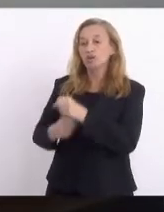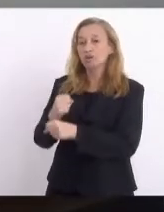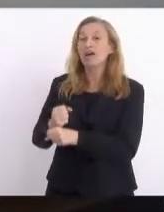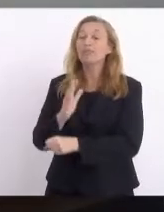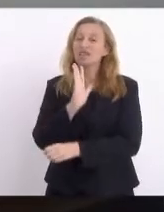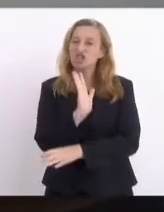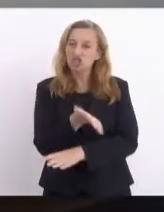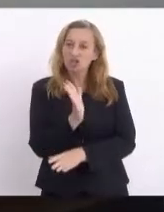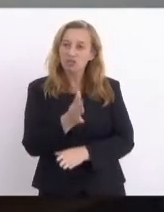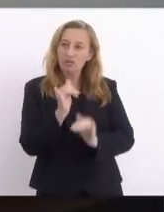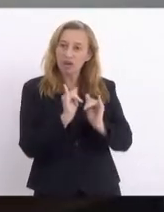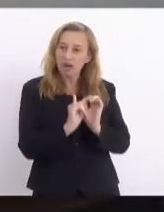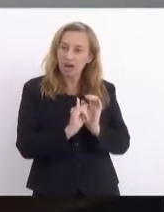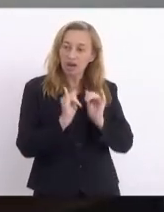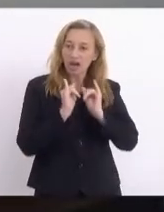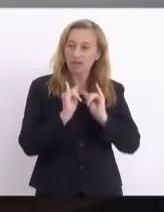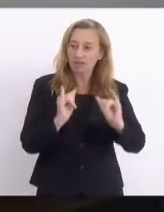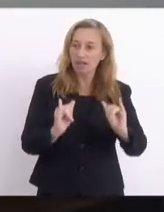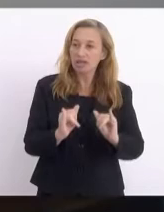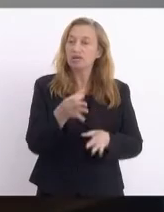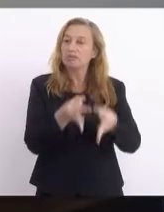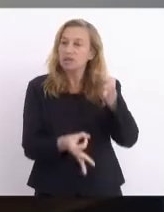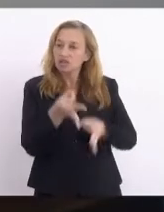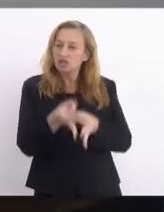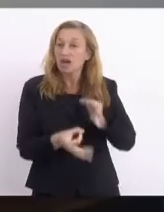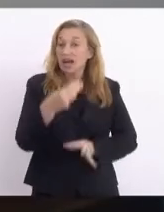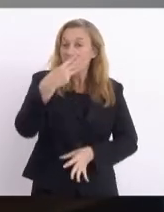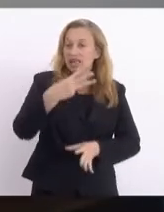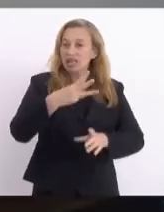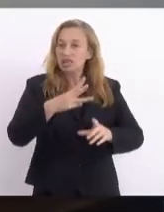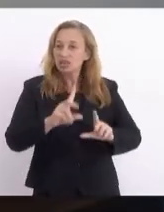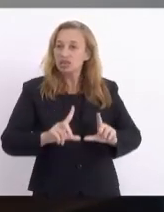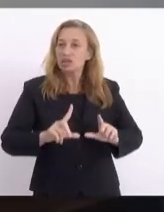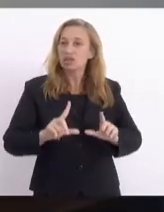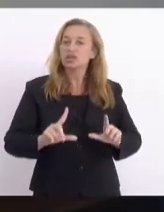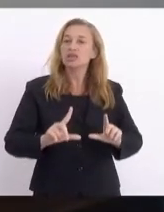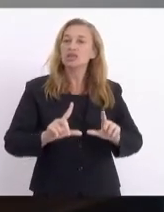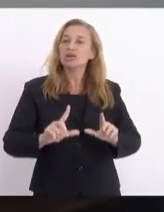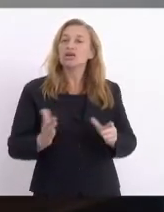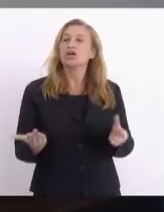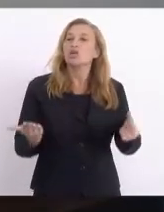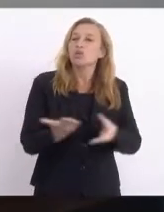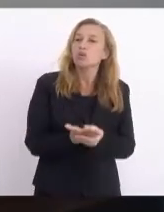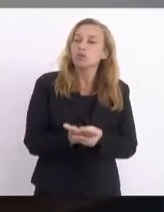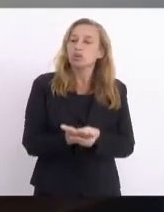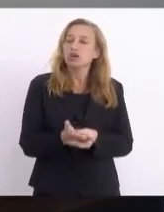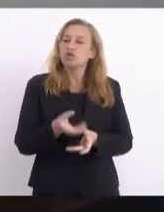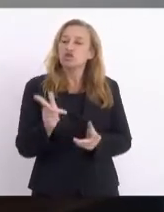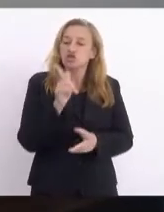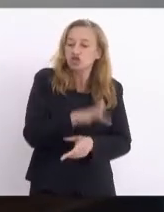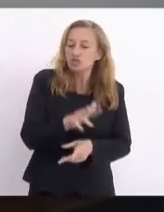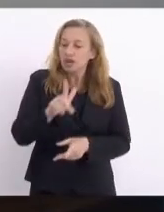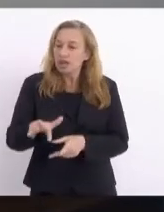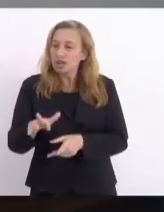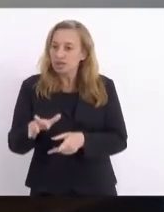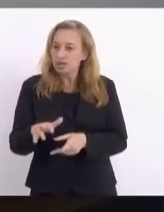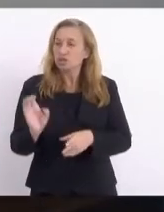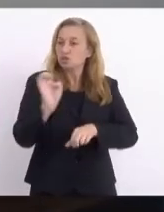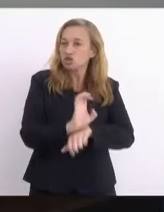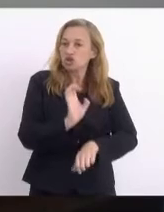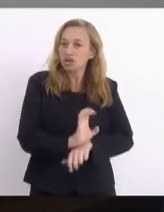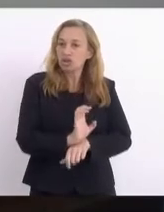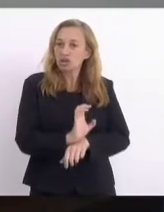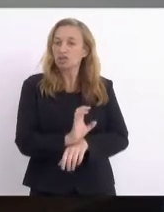ilegal, né, pela Justiça. Há 3 ações judiciais diferentes, né, tramitando no Poder Judiciário do Estado